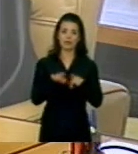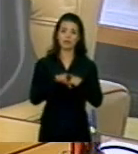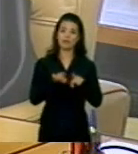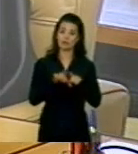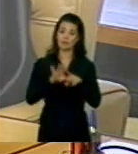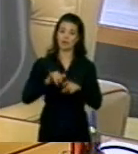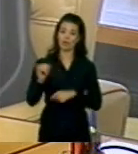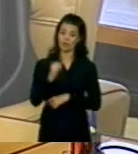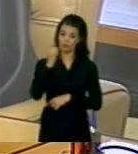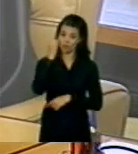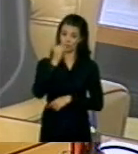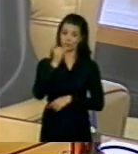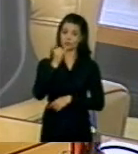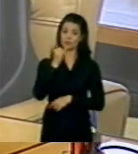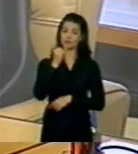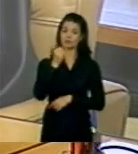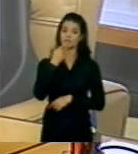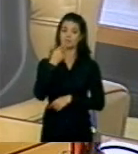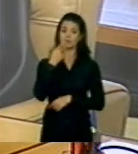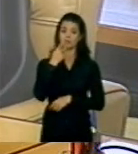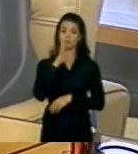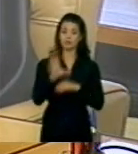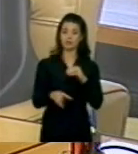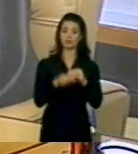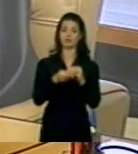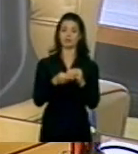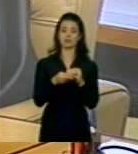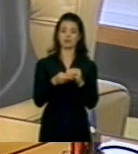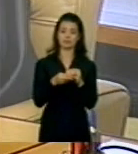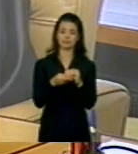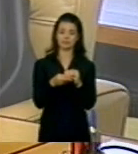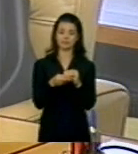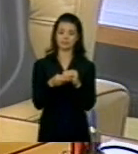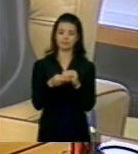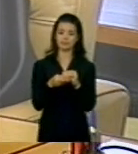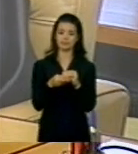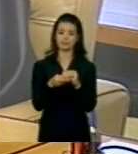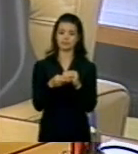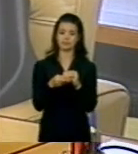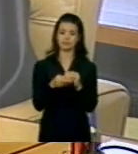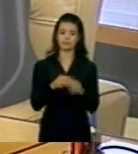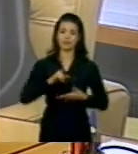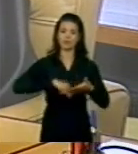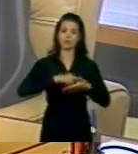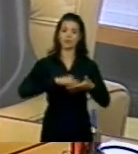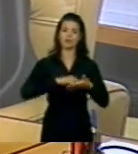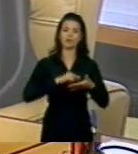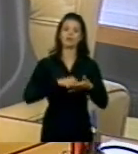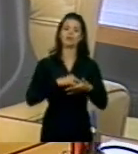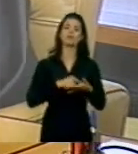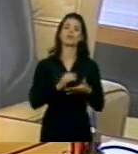significativo é o seguinte trecho da ementa do julgado referido, que está